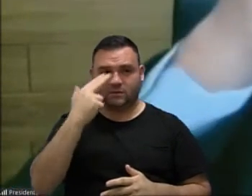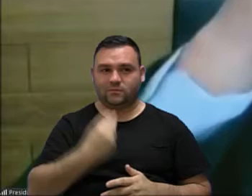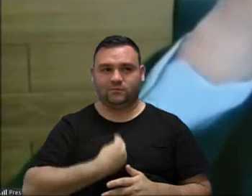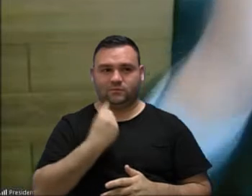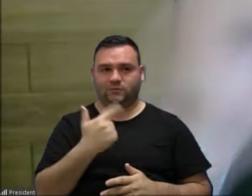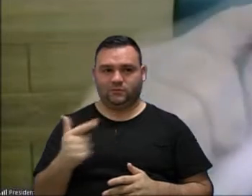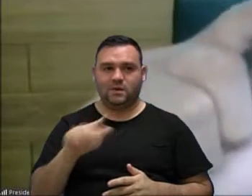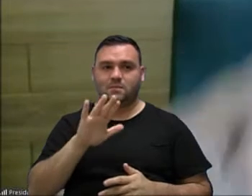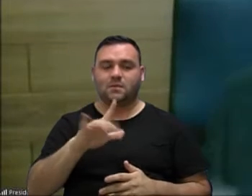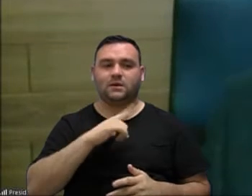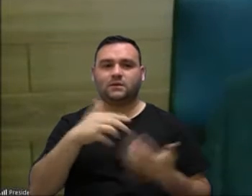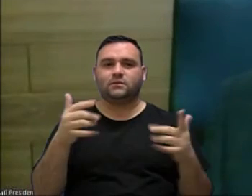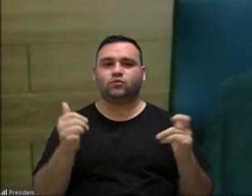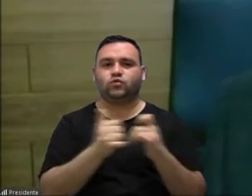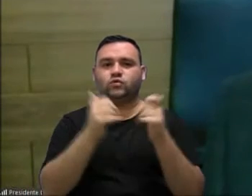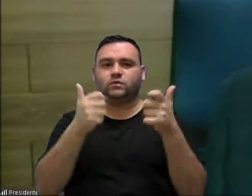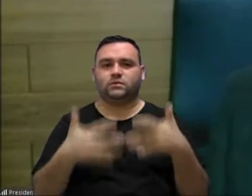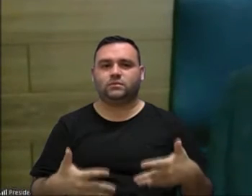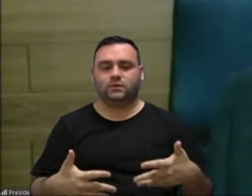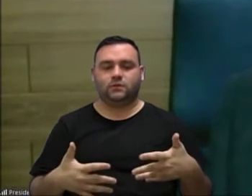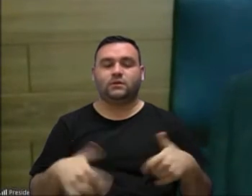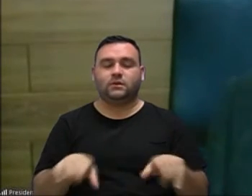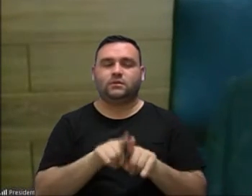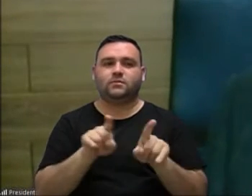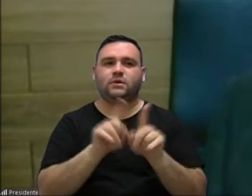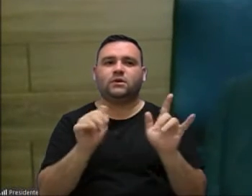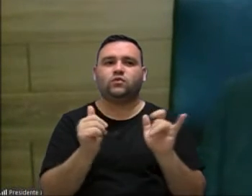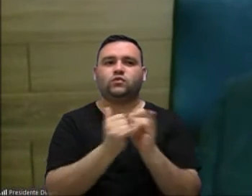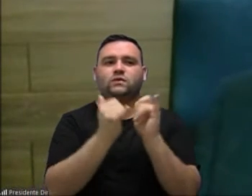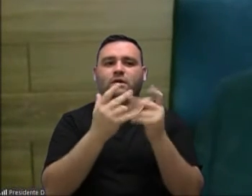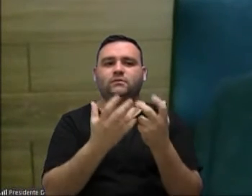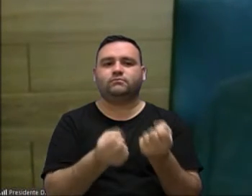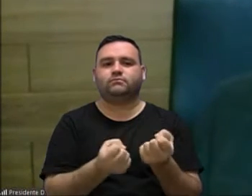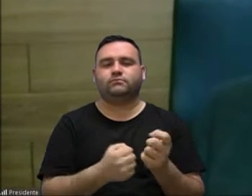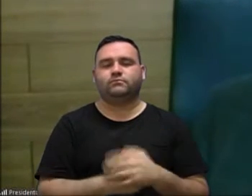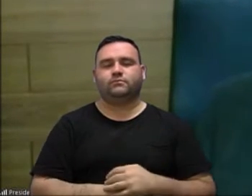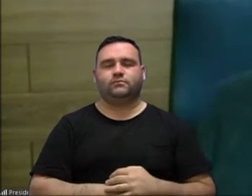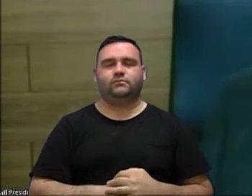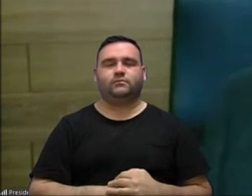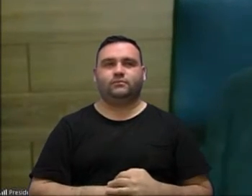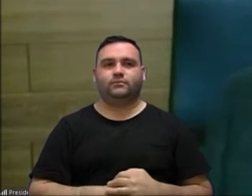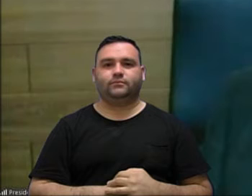ausente mas ele fez a justificativa e a justificativa está aceita